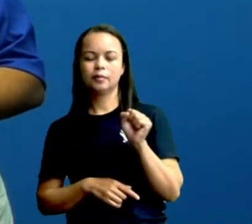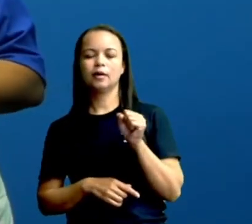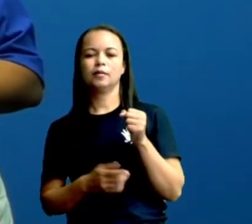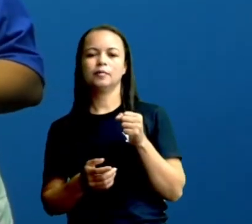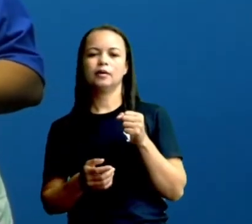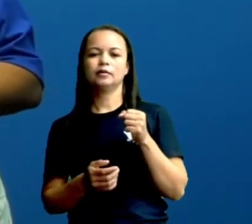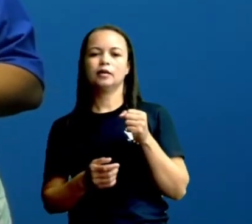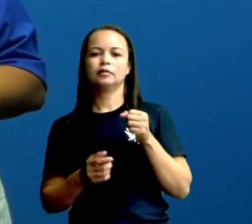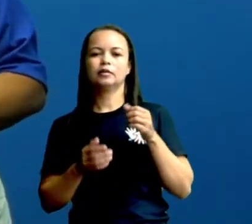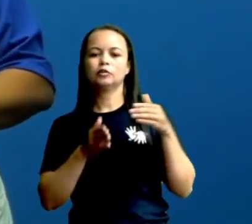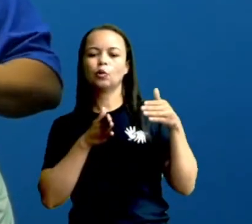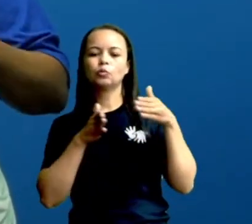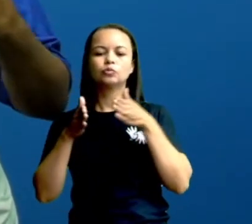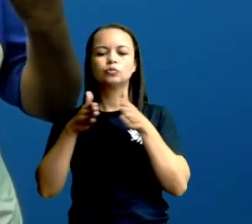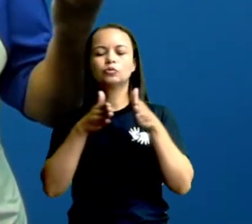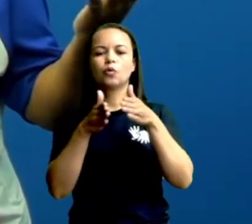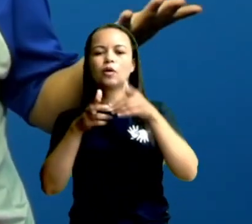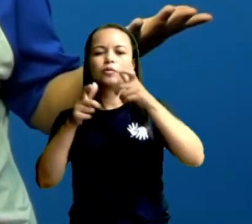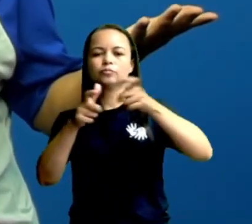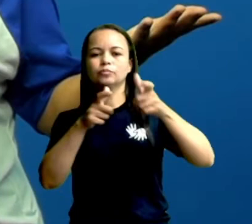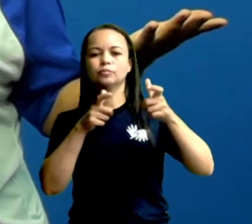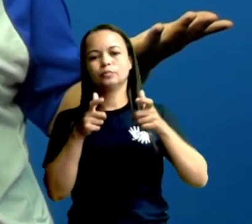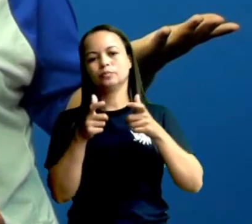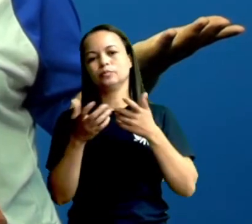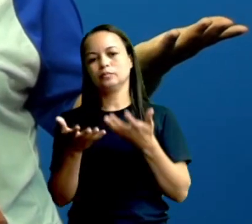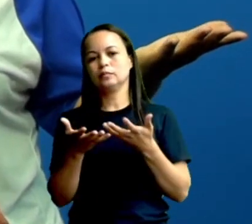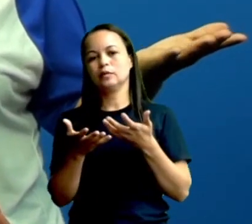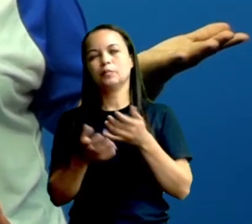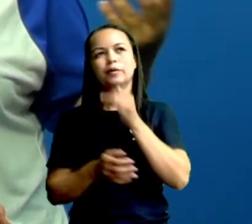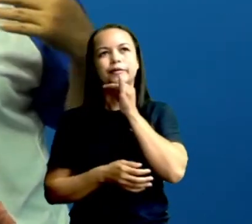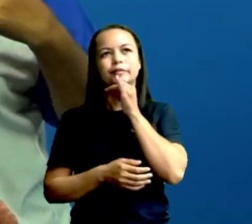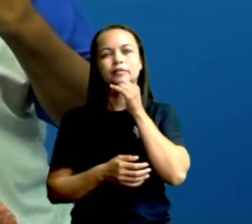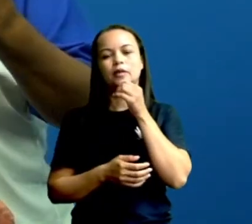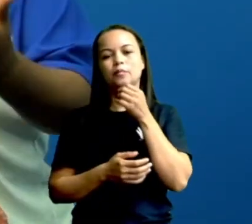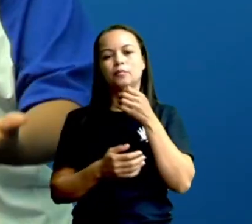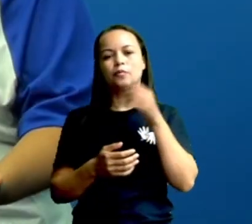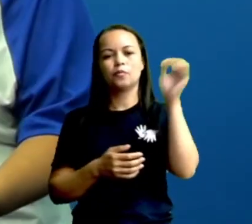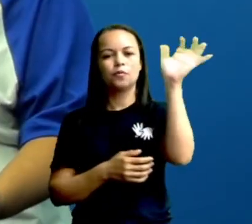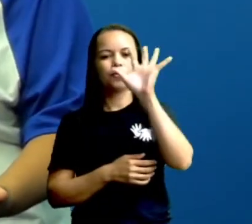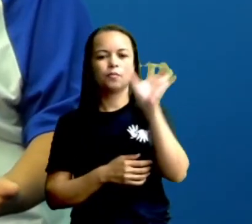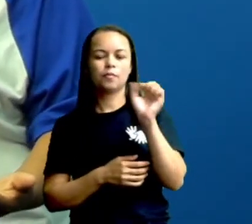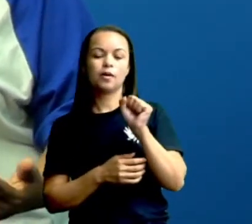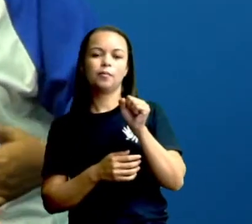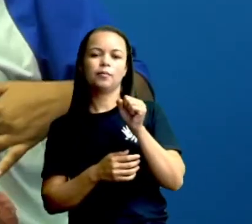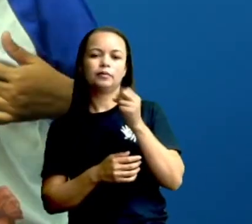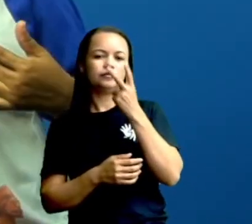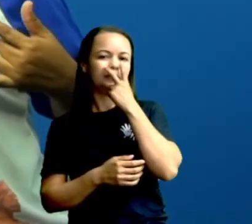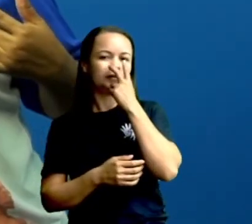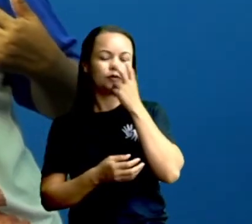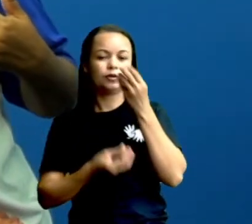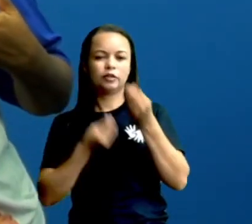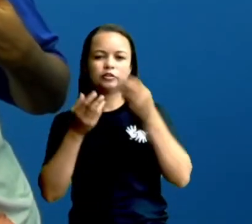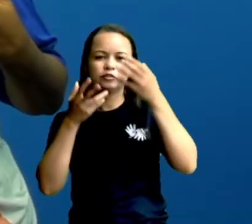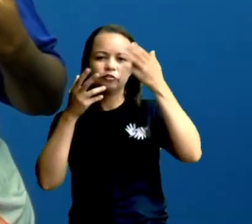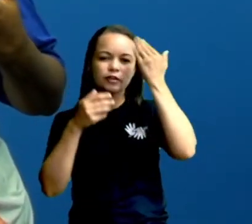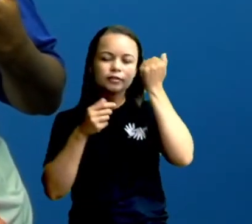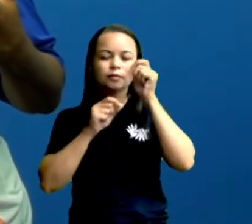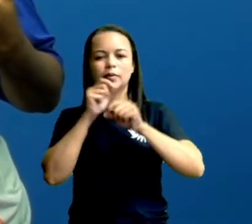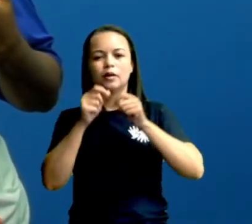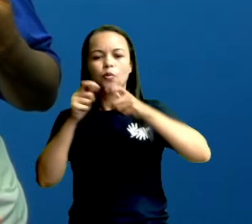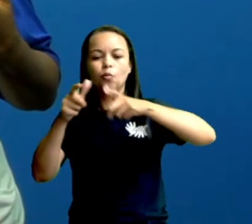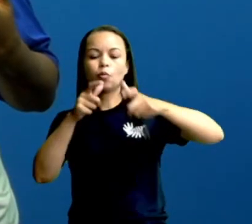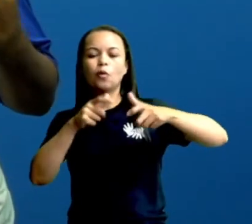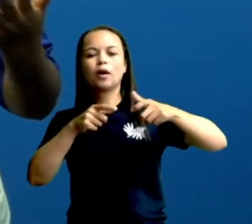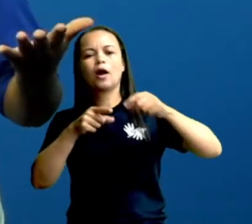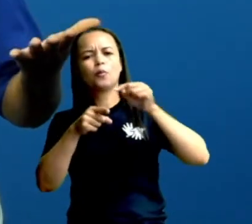saber onde estamos, né? Por exemplo, você pega o mapa da Vitória de Santo Antão, você vai saber onde está determinado bairro, ou